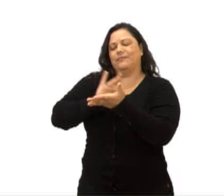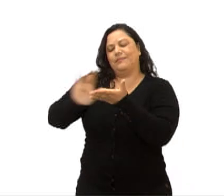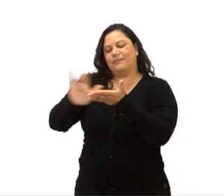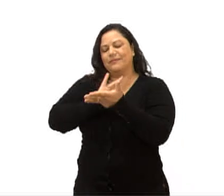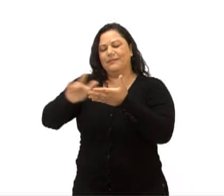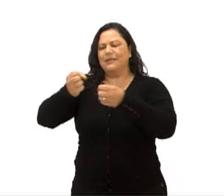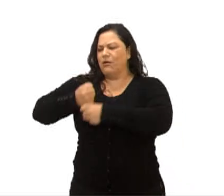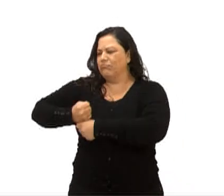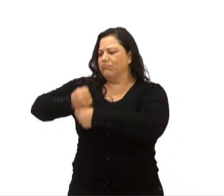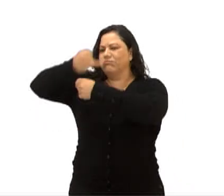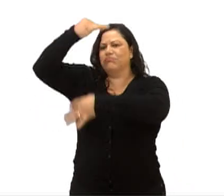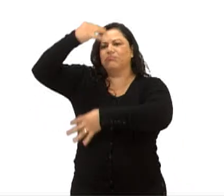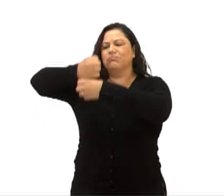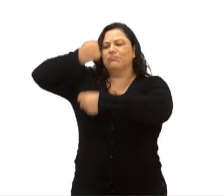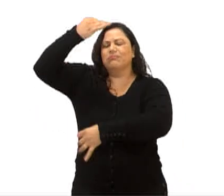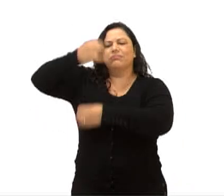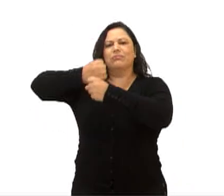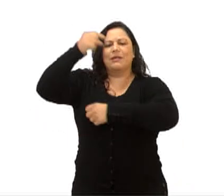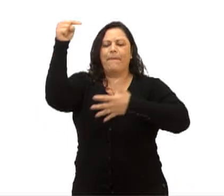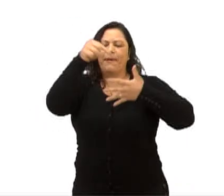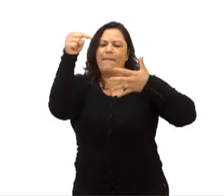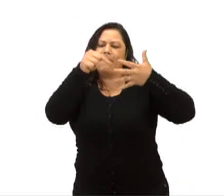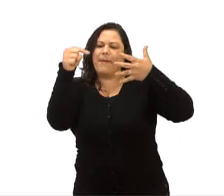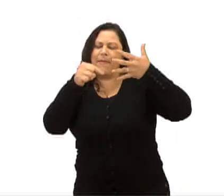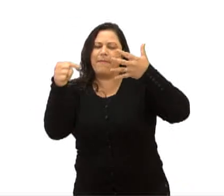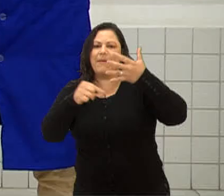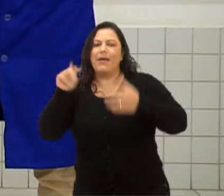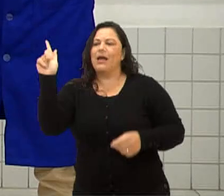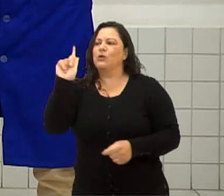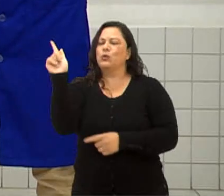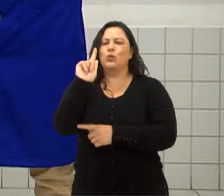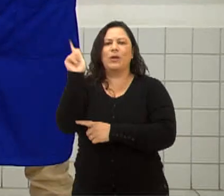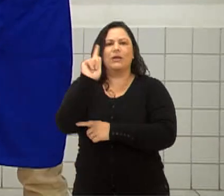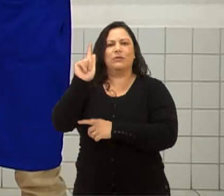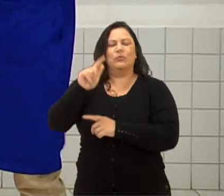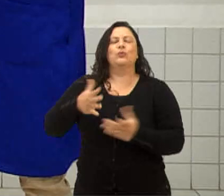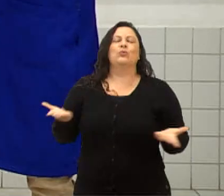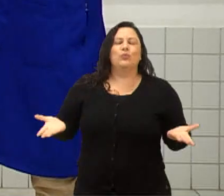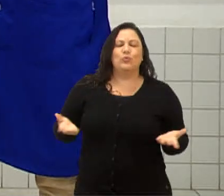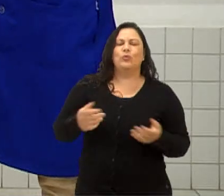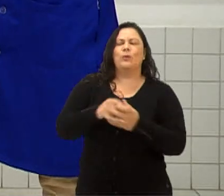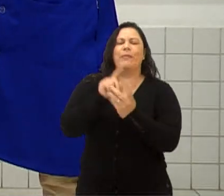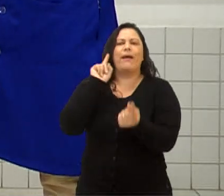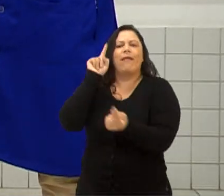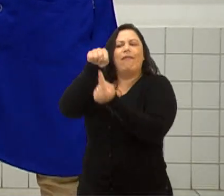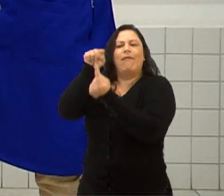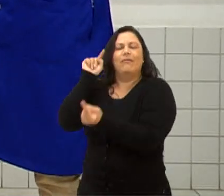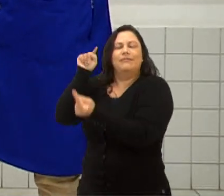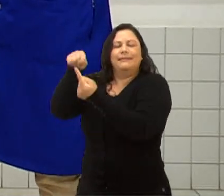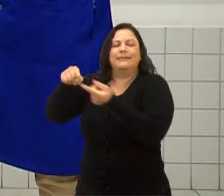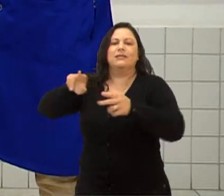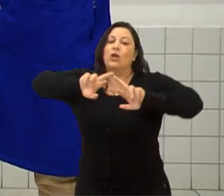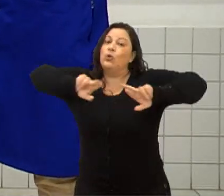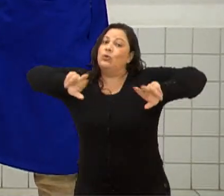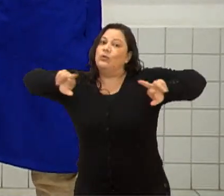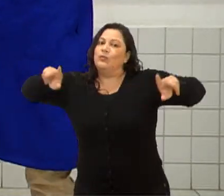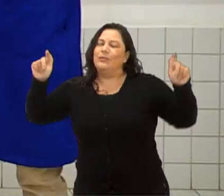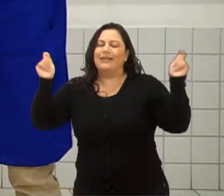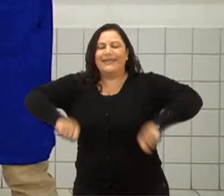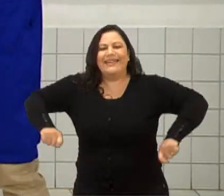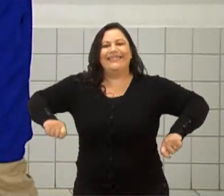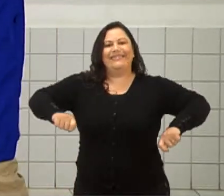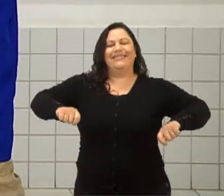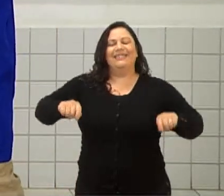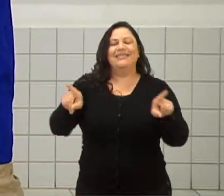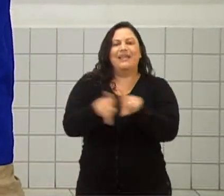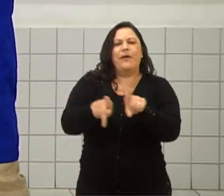Lívia Lara, Rúbia Nara de Guaratuba. Olha outro objetivo aí para vocês atingirem. Diferenciar os regimes políticos de